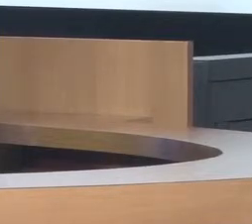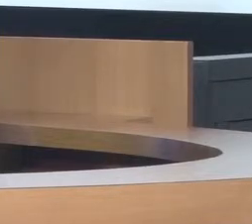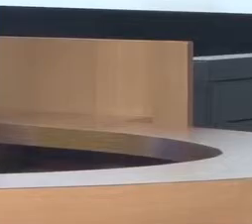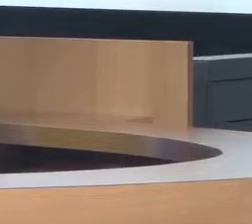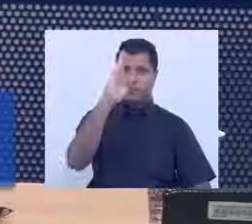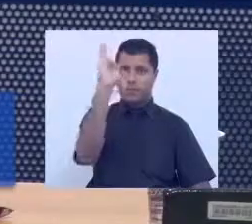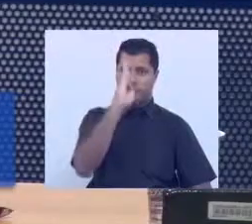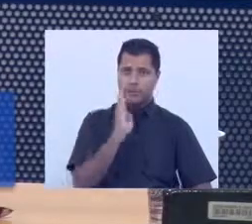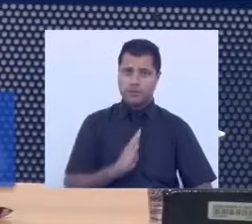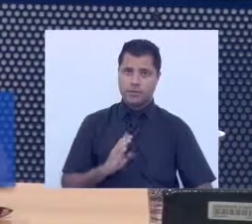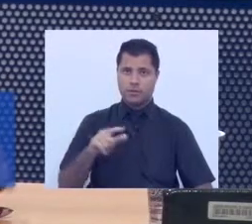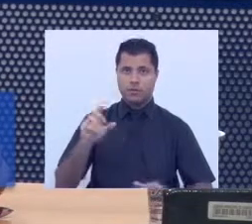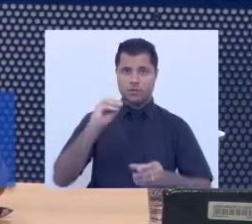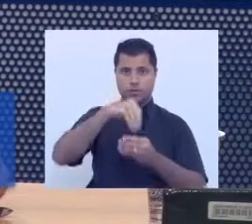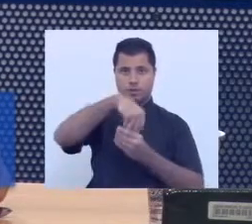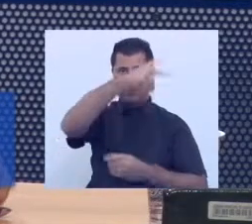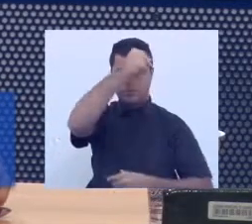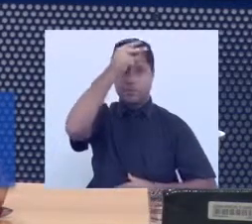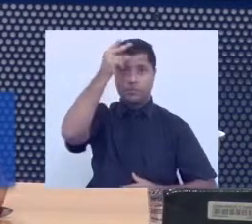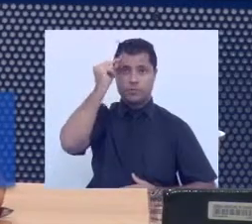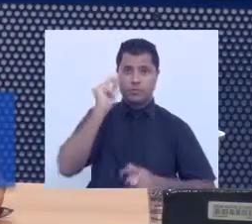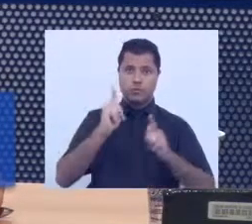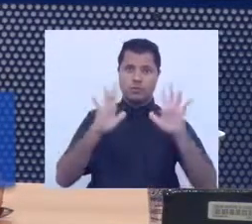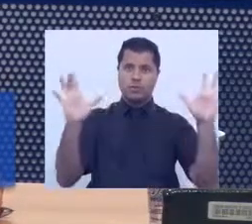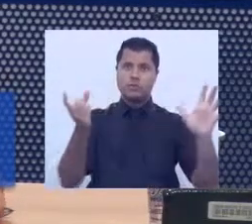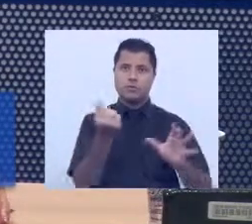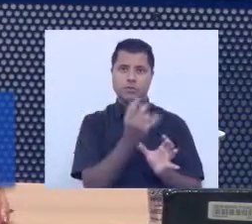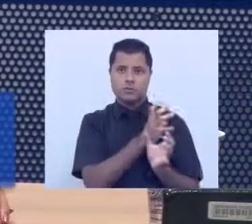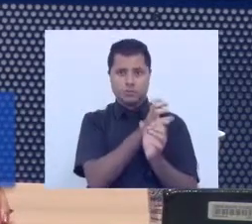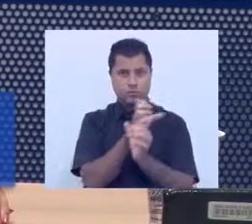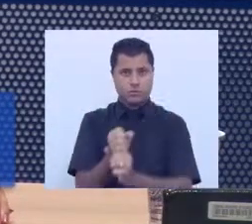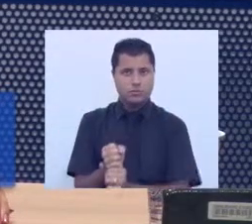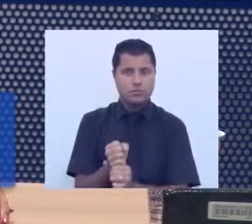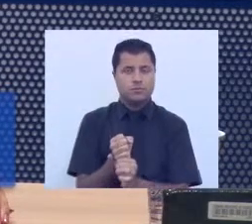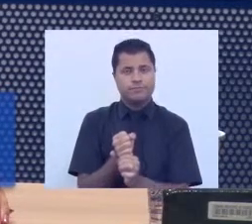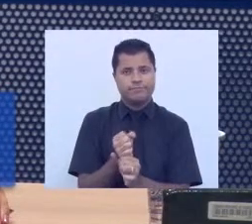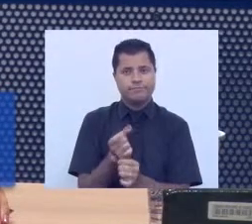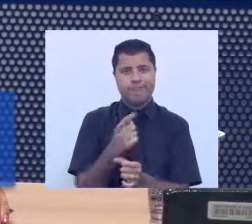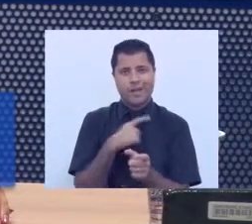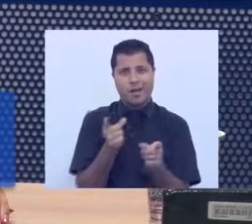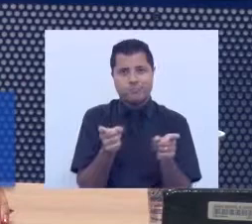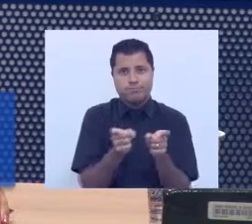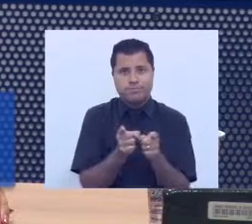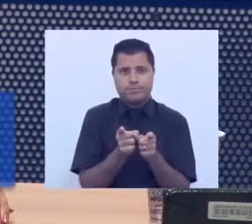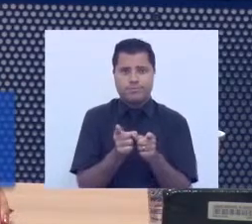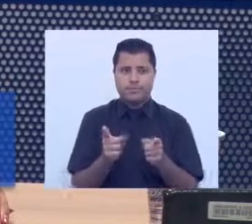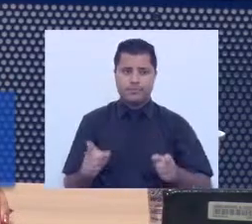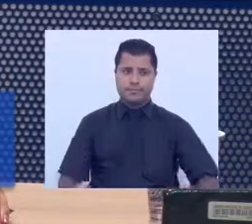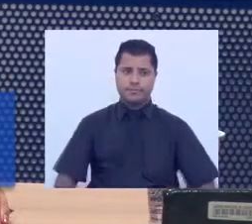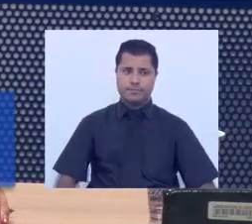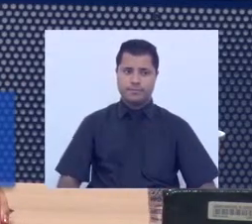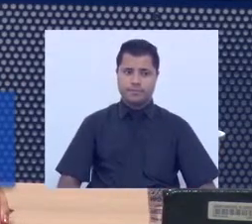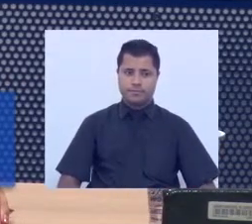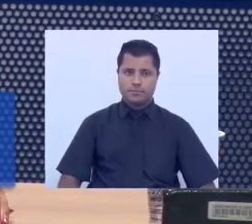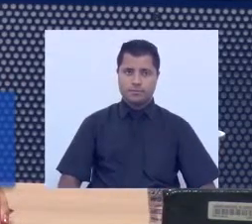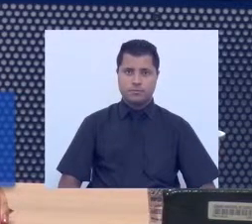próximo ano. O meu orçamento é um orçamento bastante enxuto.